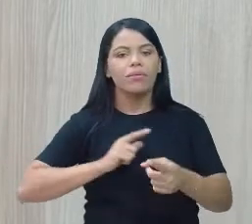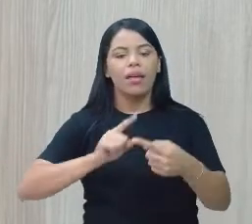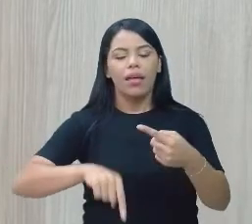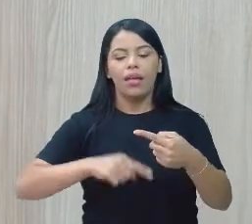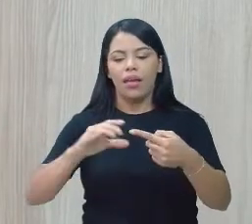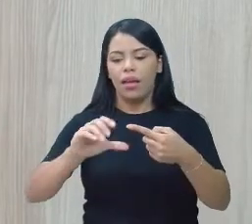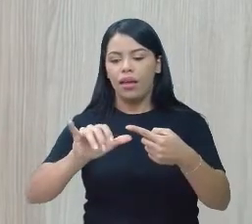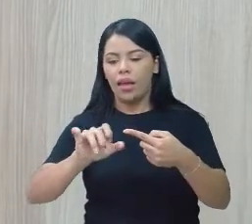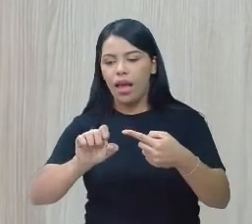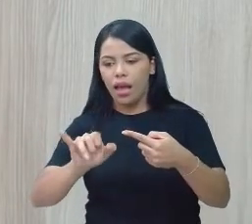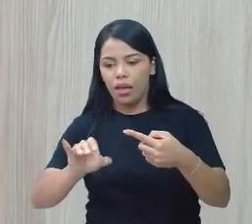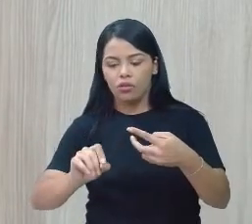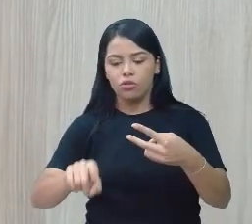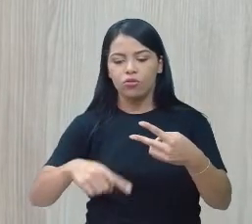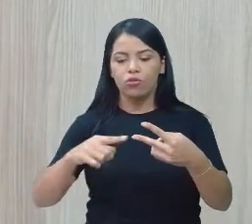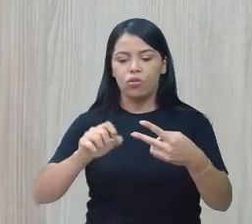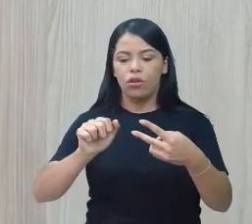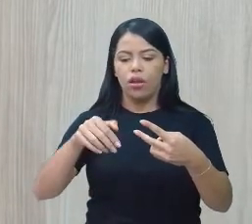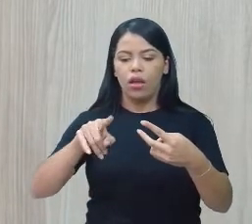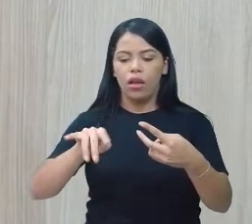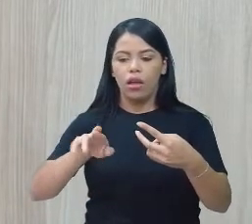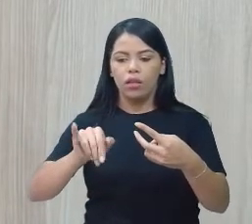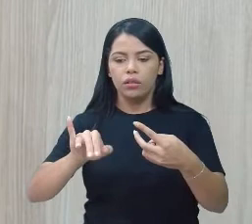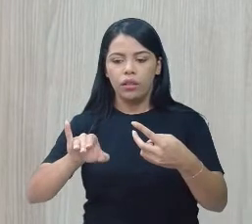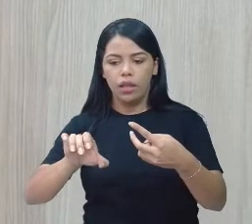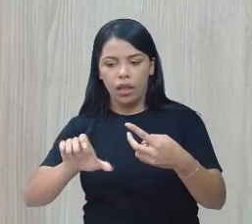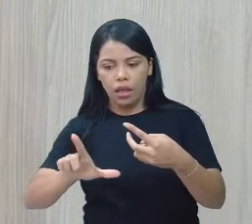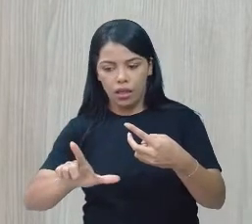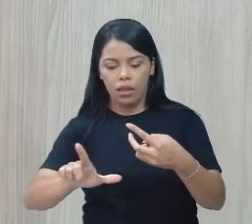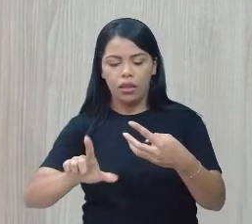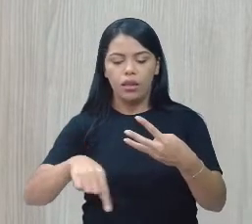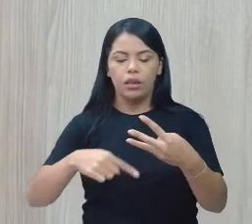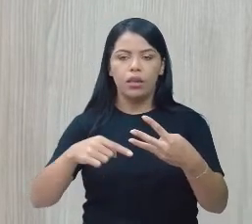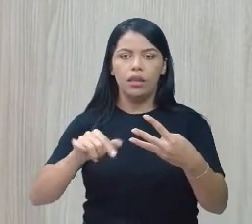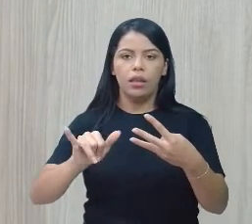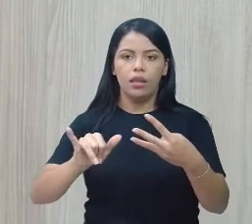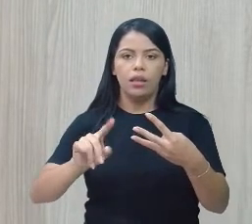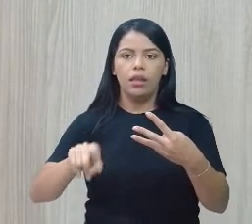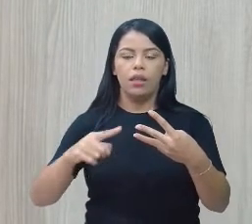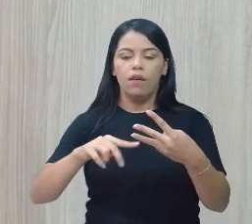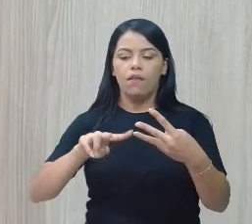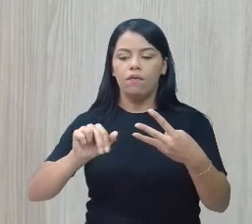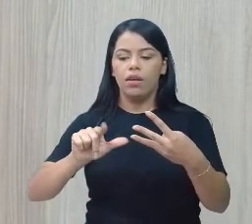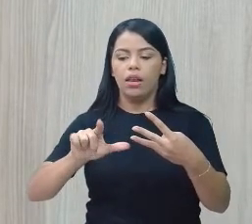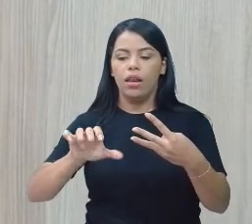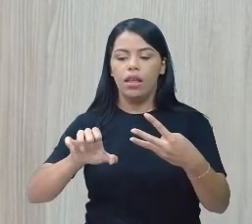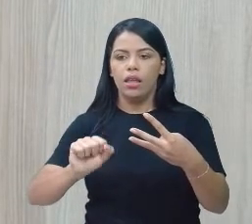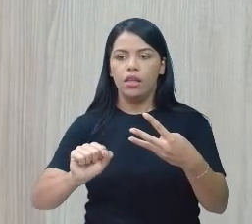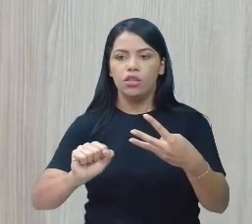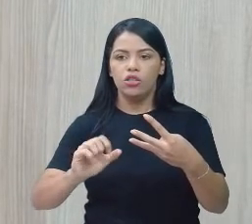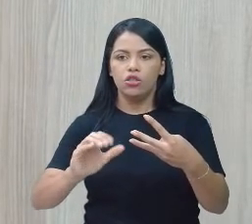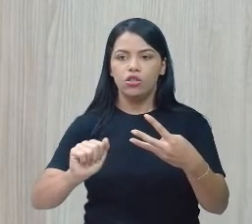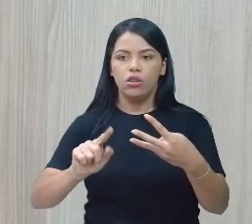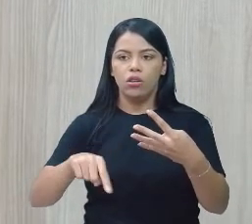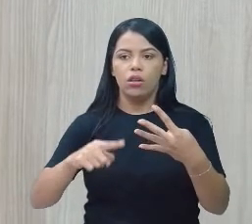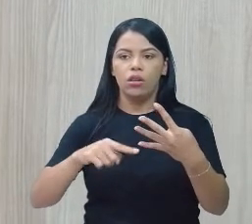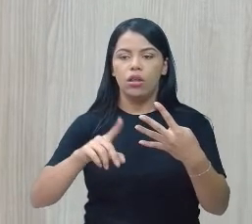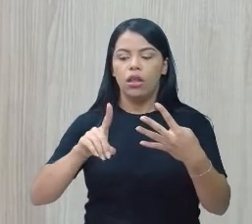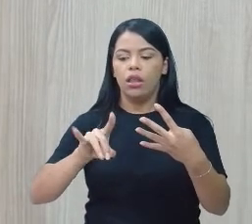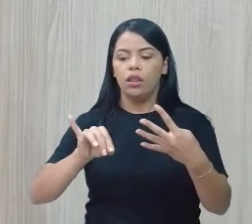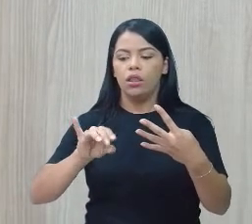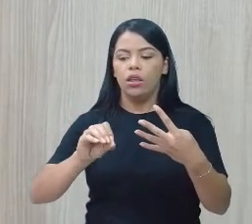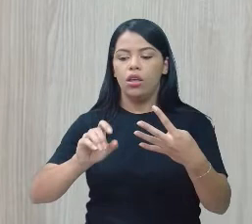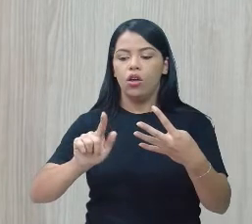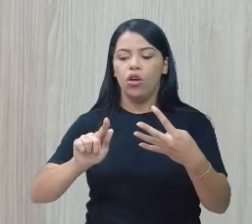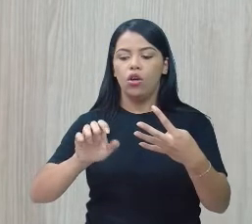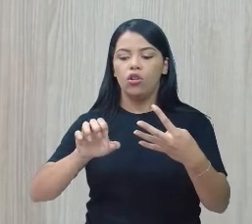Andriele, Luciano, Weverton, temos Valesca, Diógenes, Adriele eu